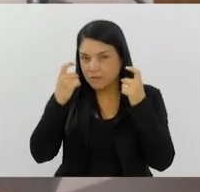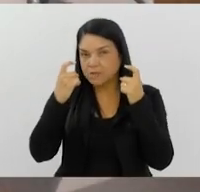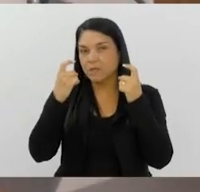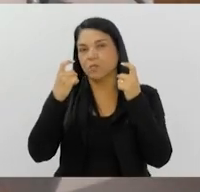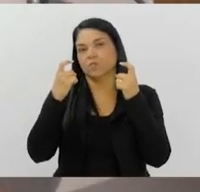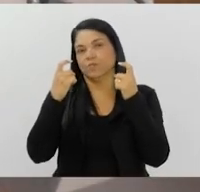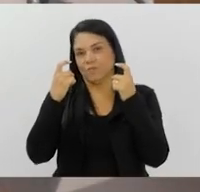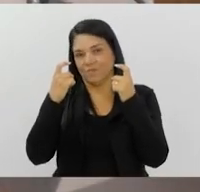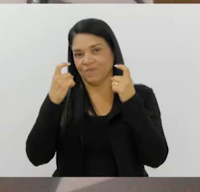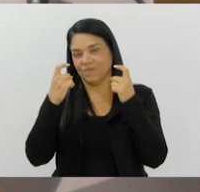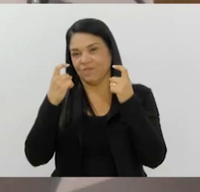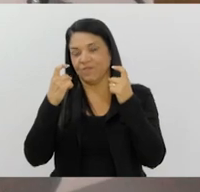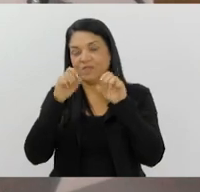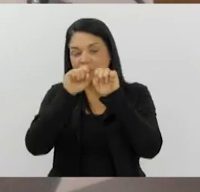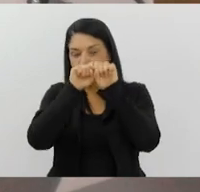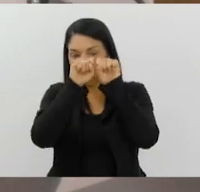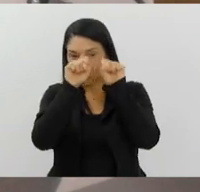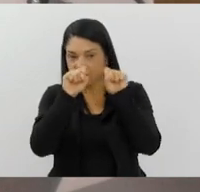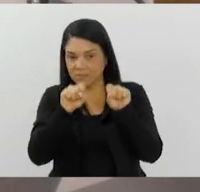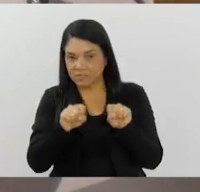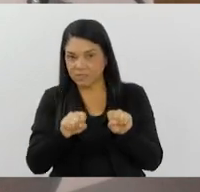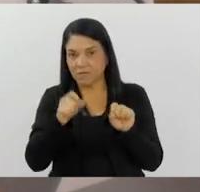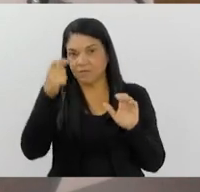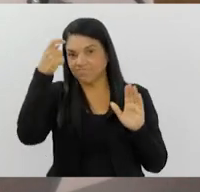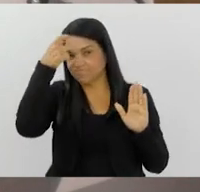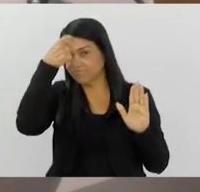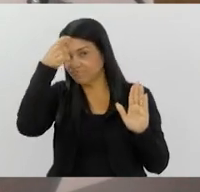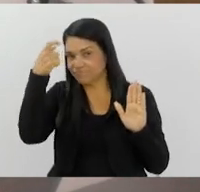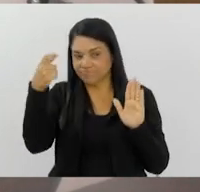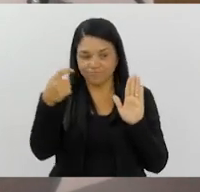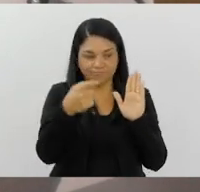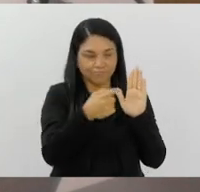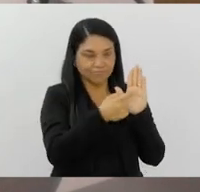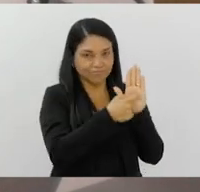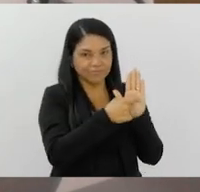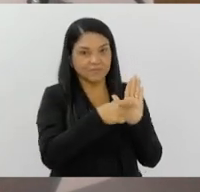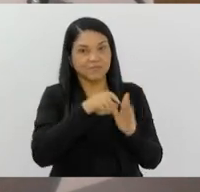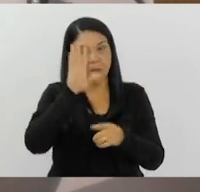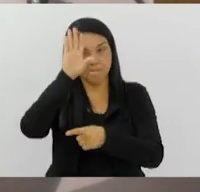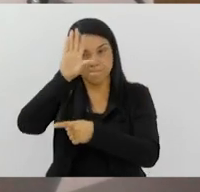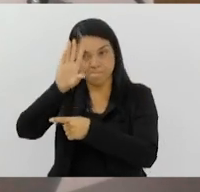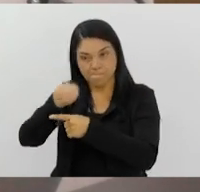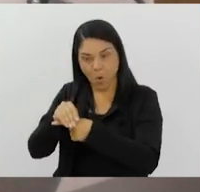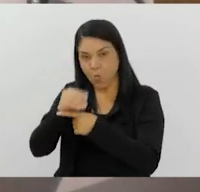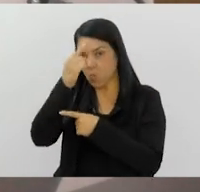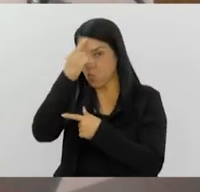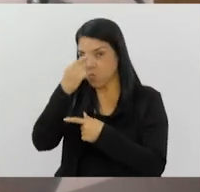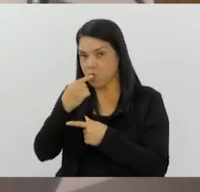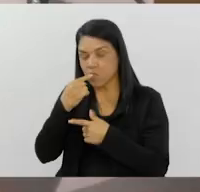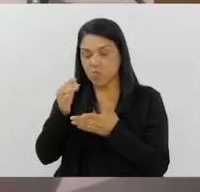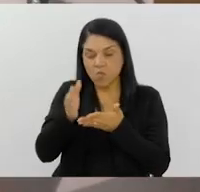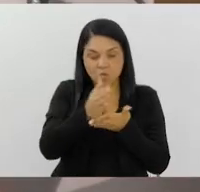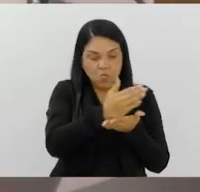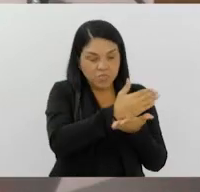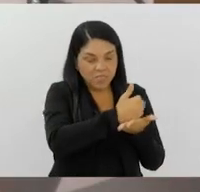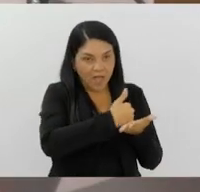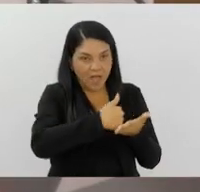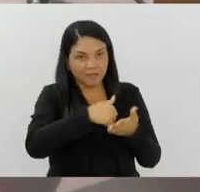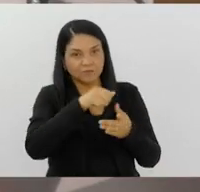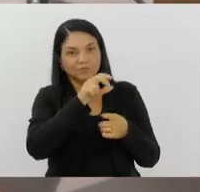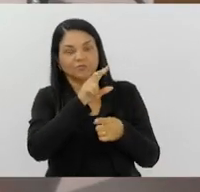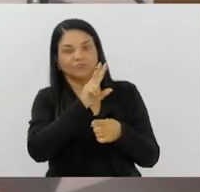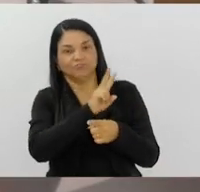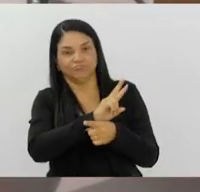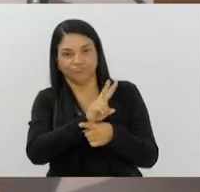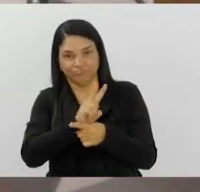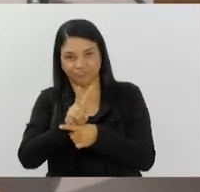com sistemas inclusive de inteligência facial e que a proteção de dados ela sempre est preocupada É é